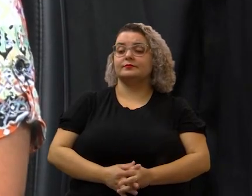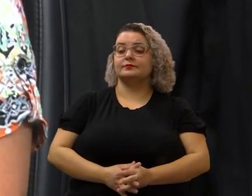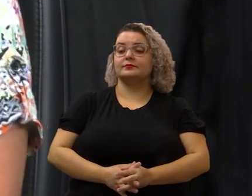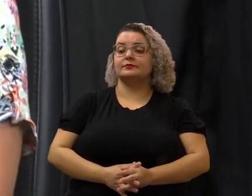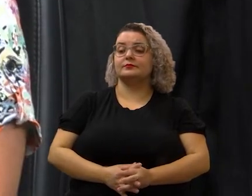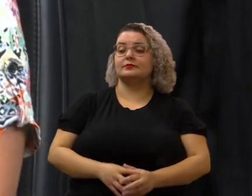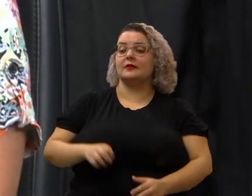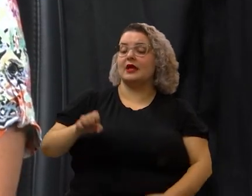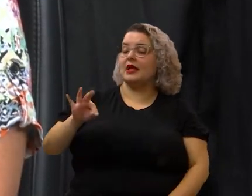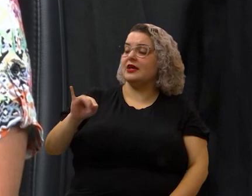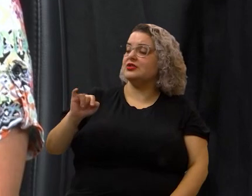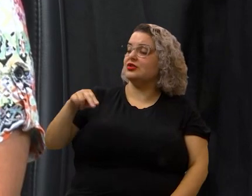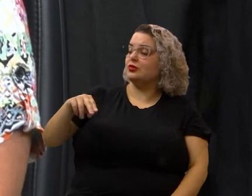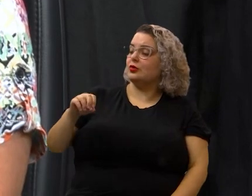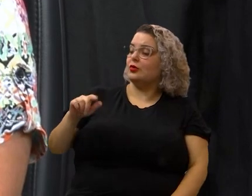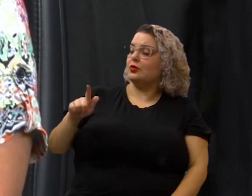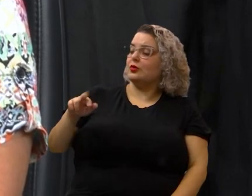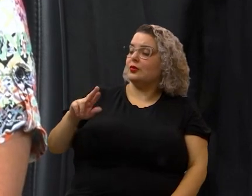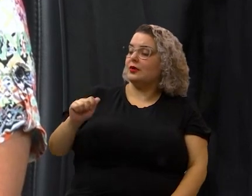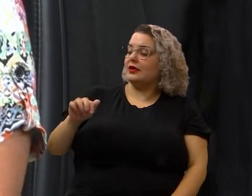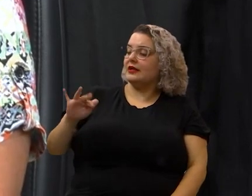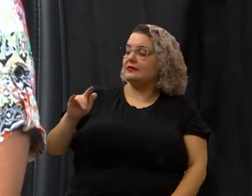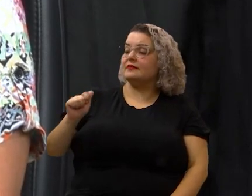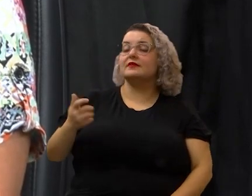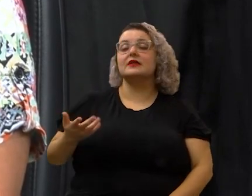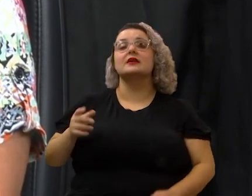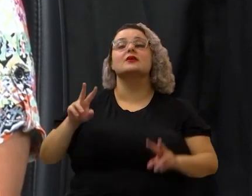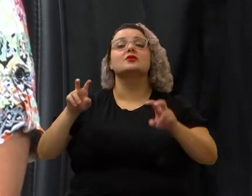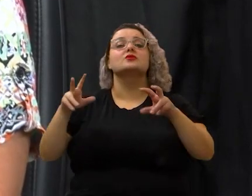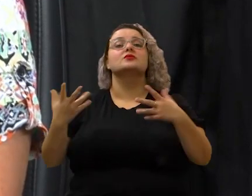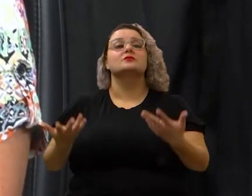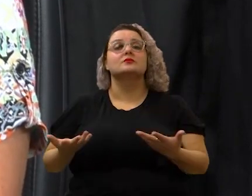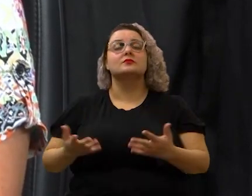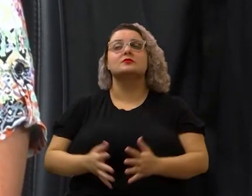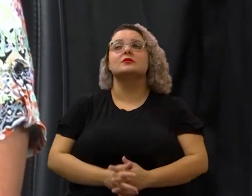uma etnografia sobre